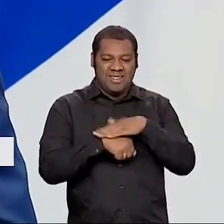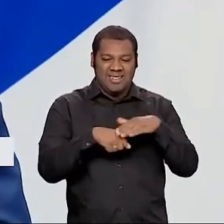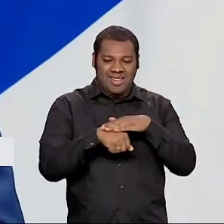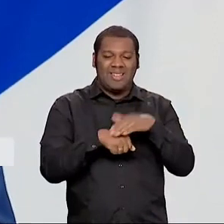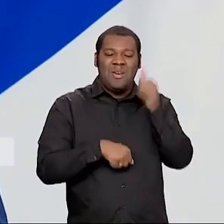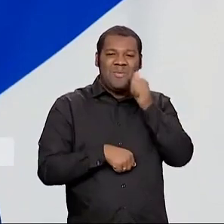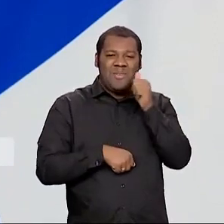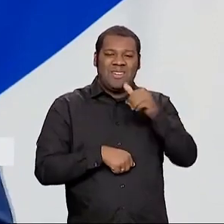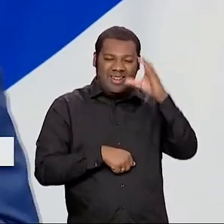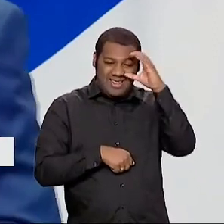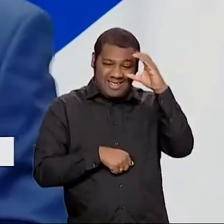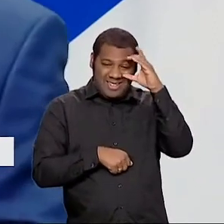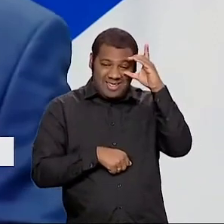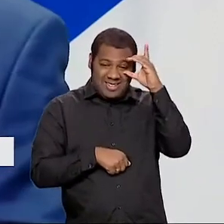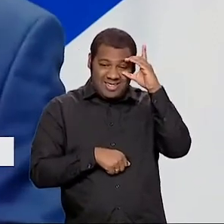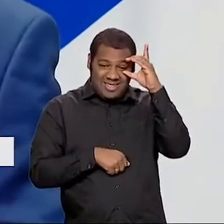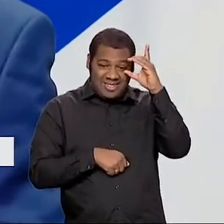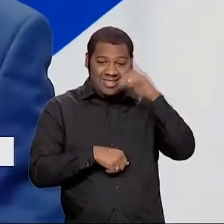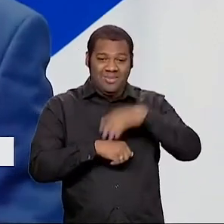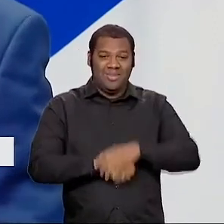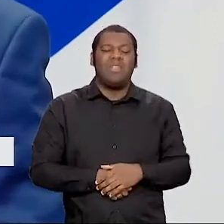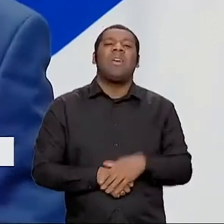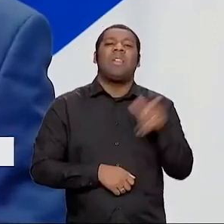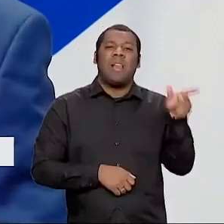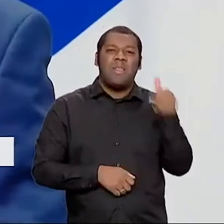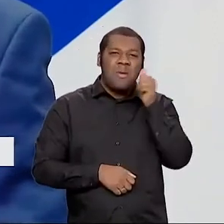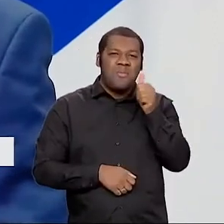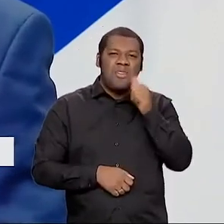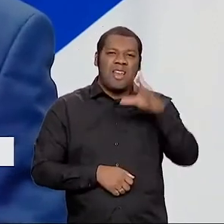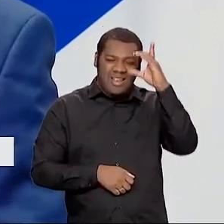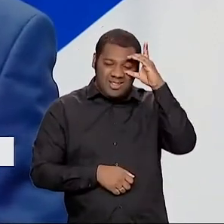está bem moralmente, está bem